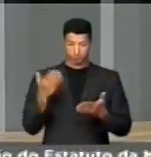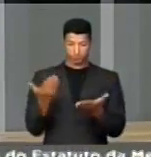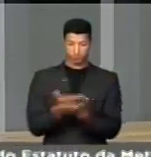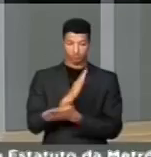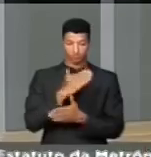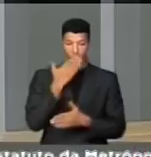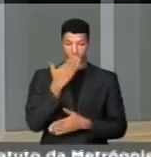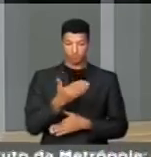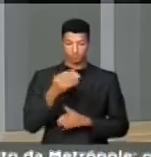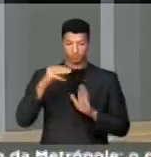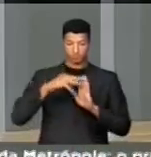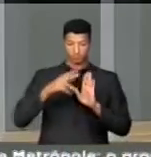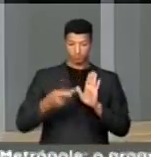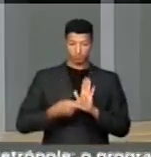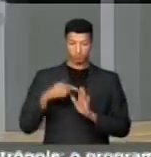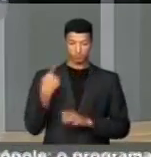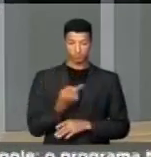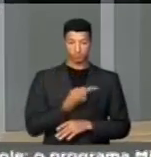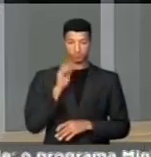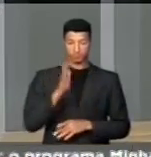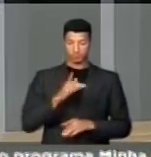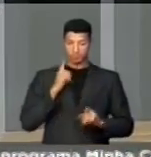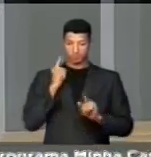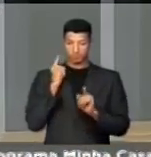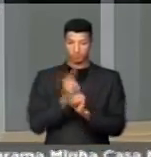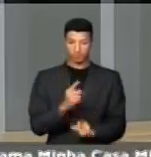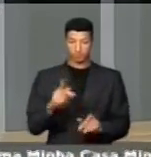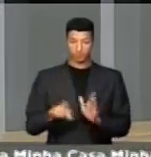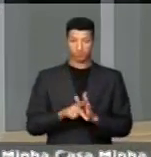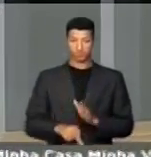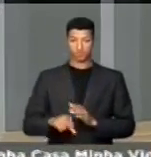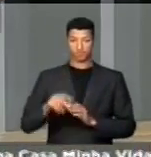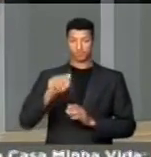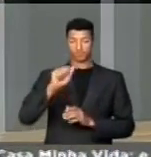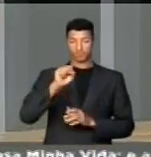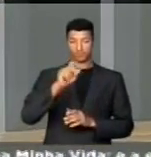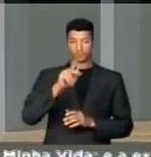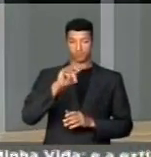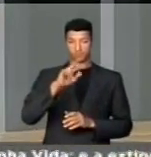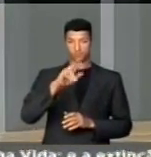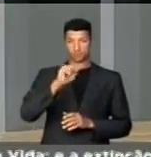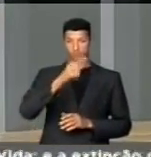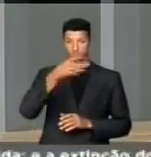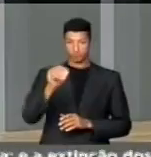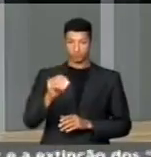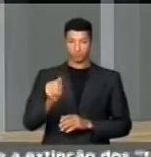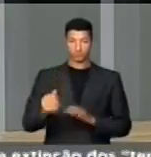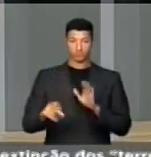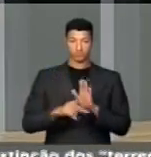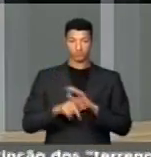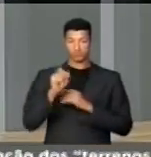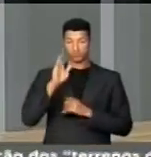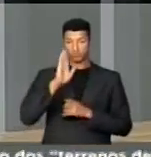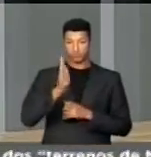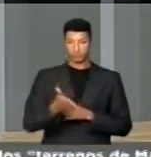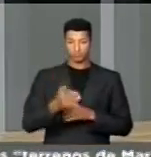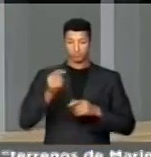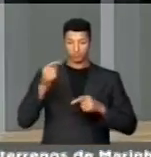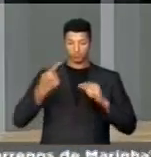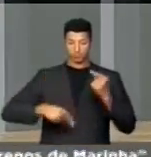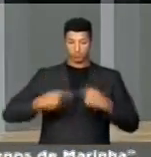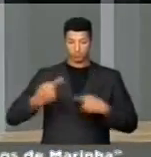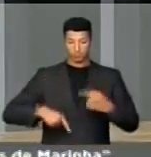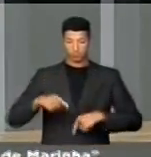aprovar esse tipo de medida, estamos indo ao encontro das aspirações planetárias, daquilo que foi